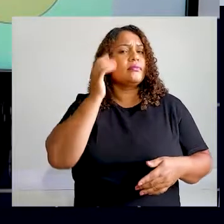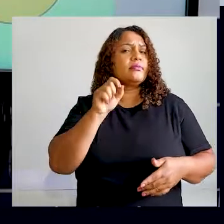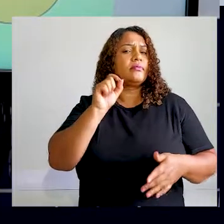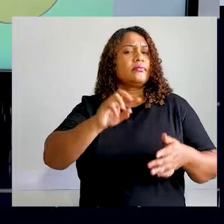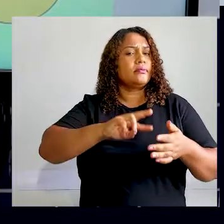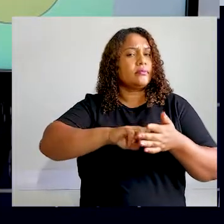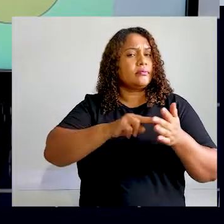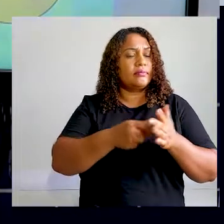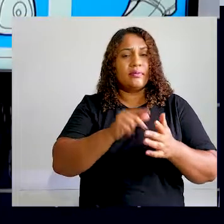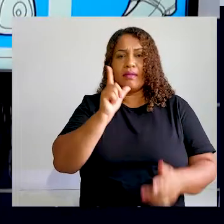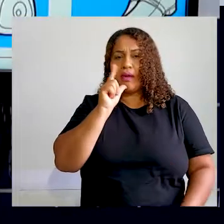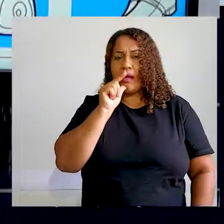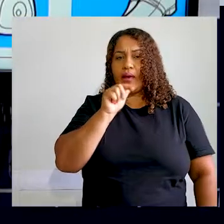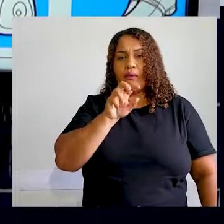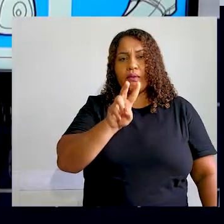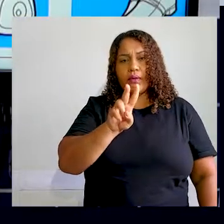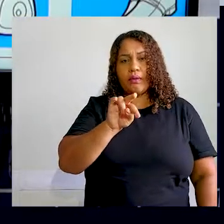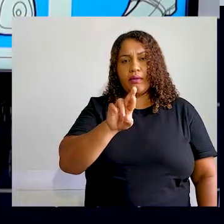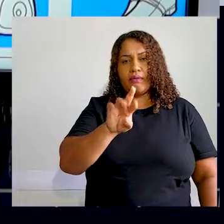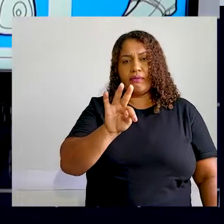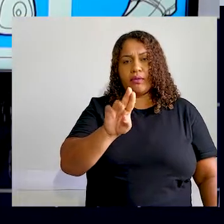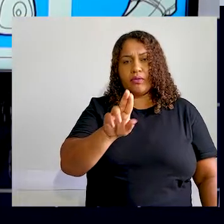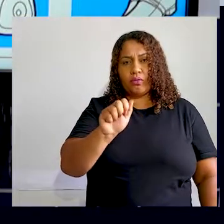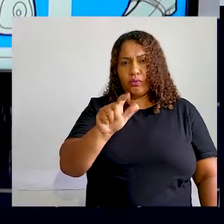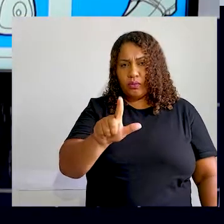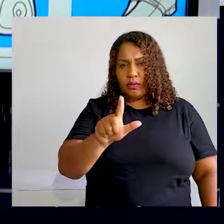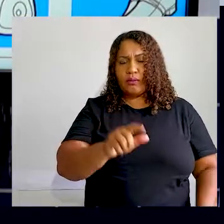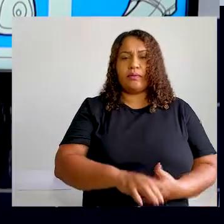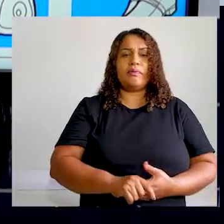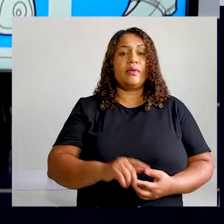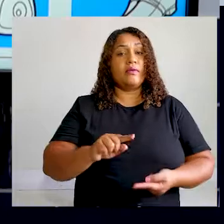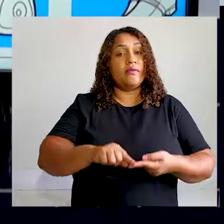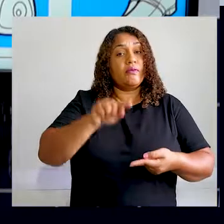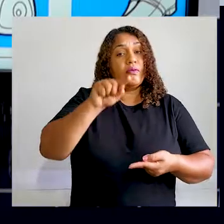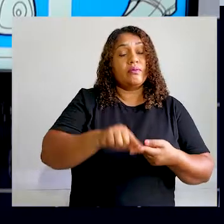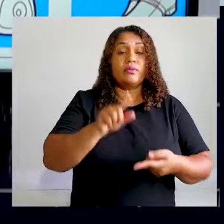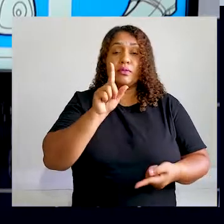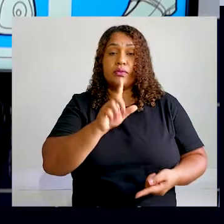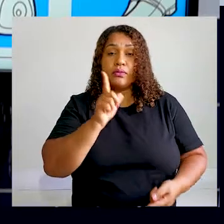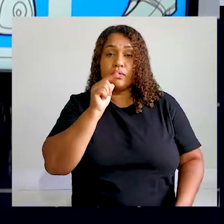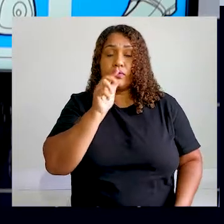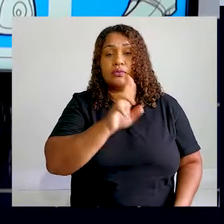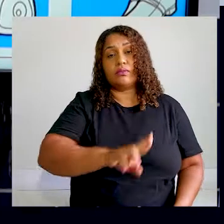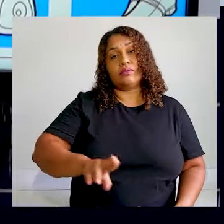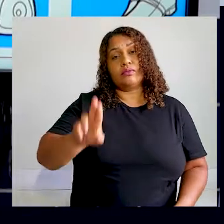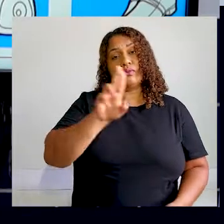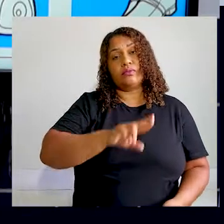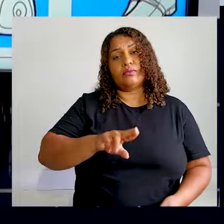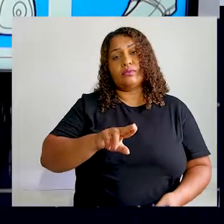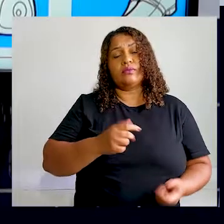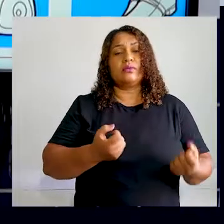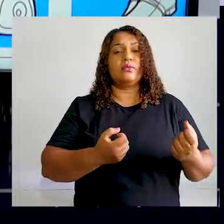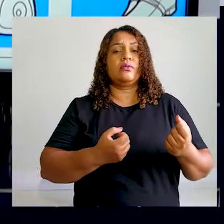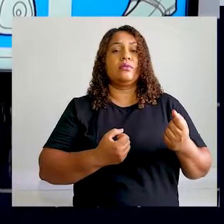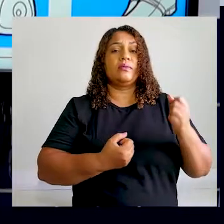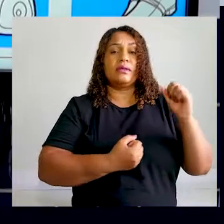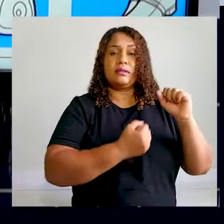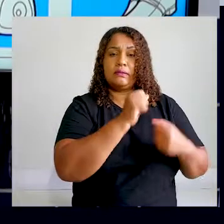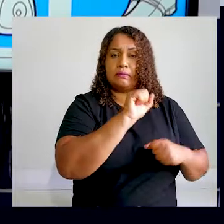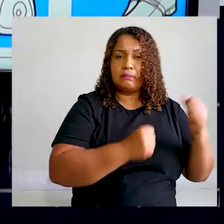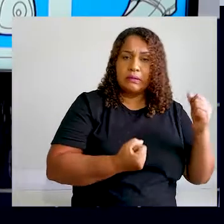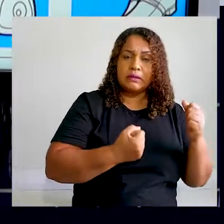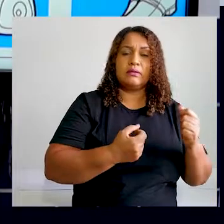você sabe o que significa água virtual? É o volume de água utilizado no processo de produção de um bem